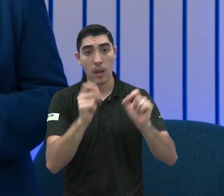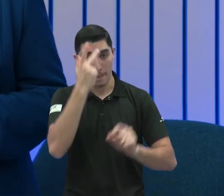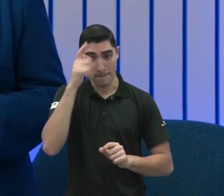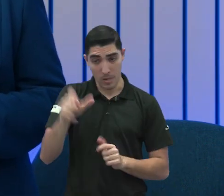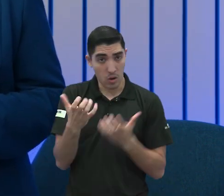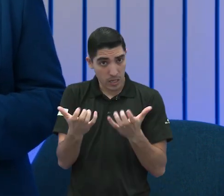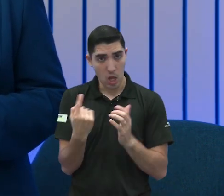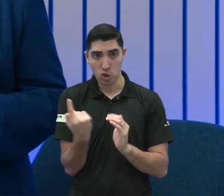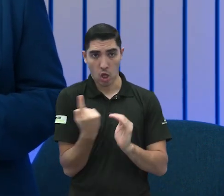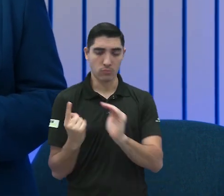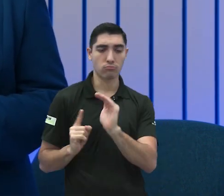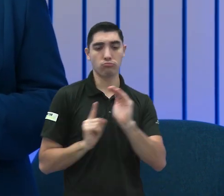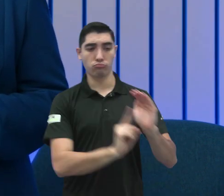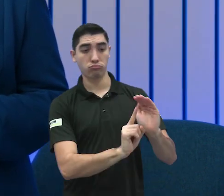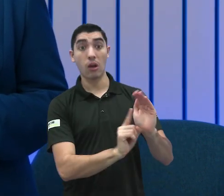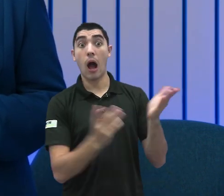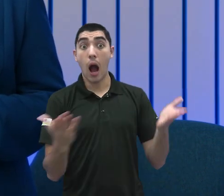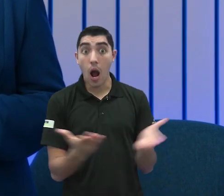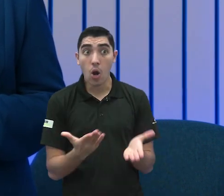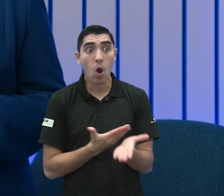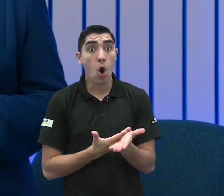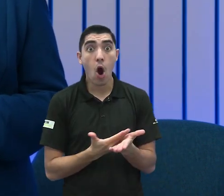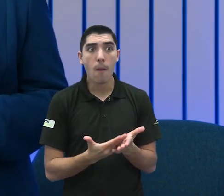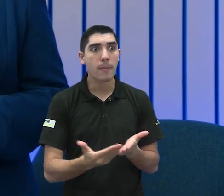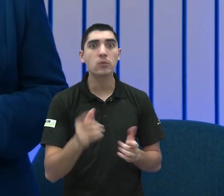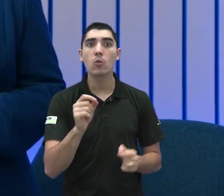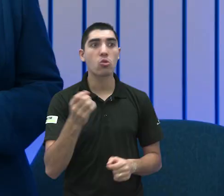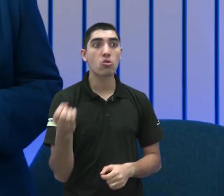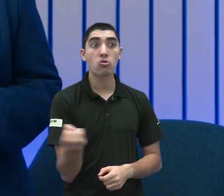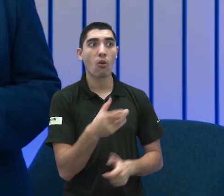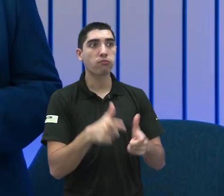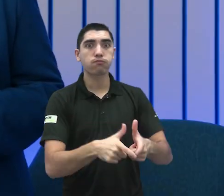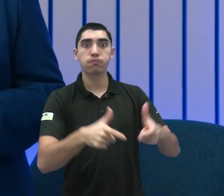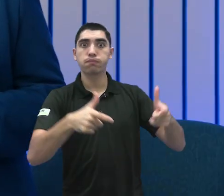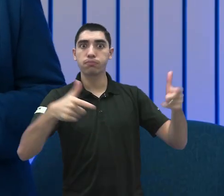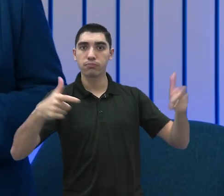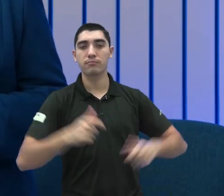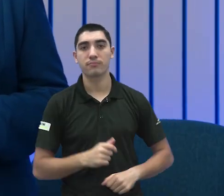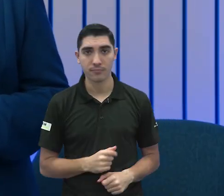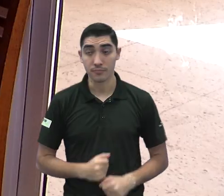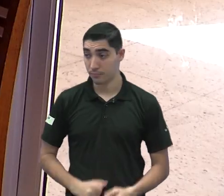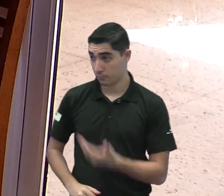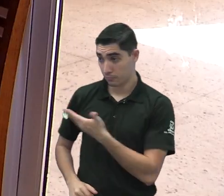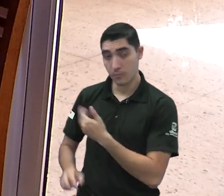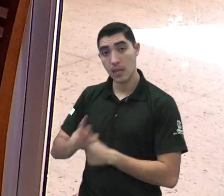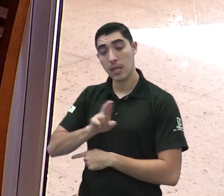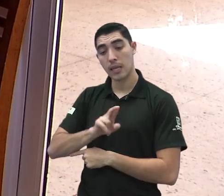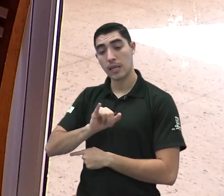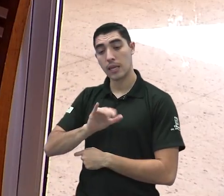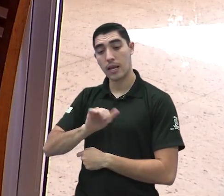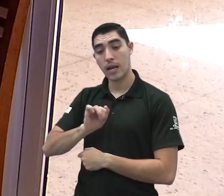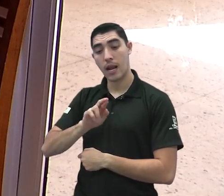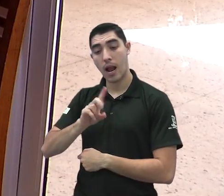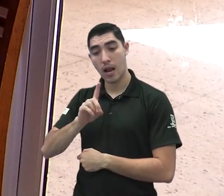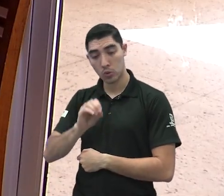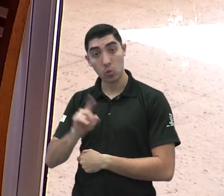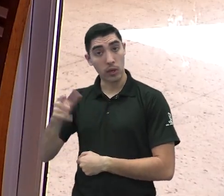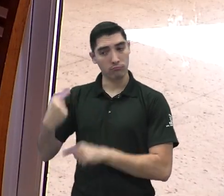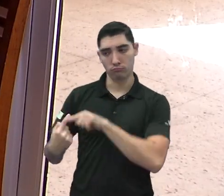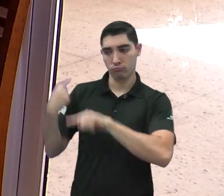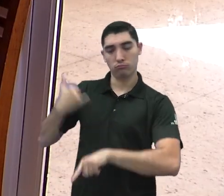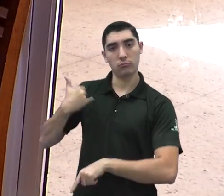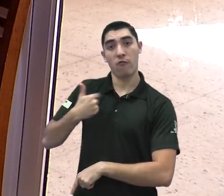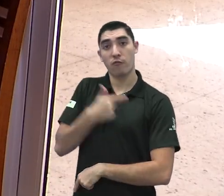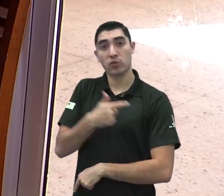sozinho tem deixado de ser exceção e se tornado parte de uma nova realidade social. Ricardo mora sozinho desde